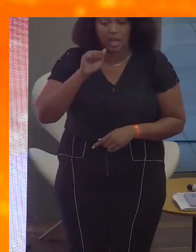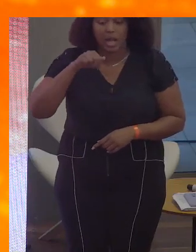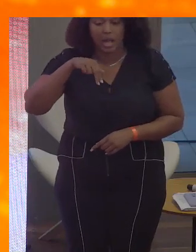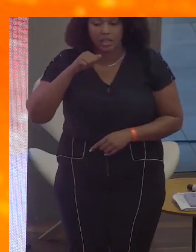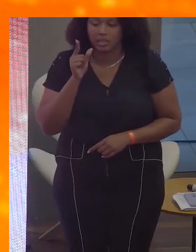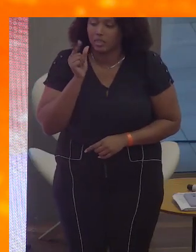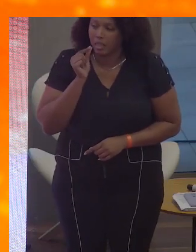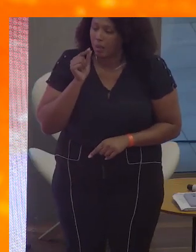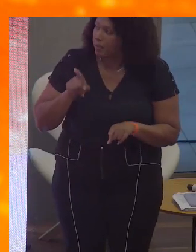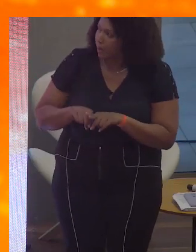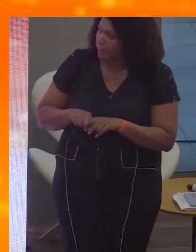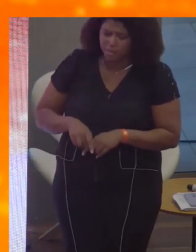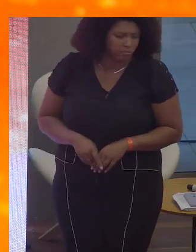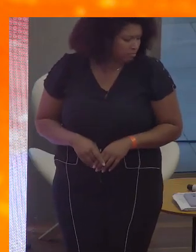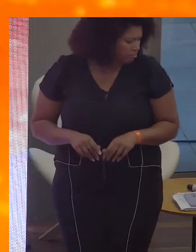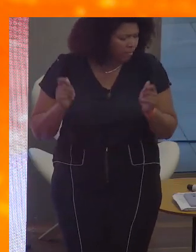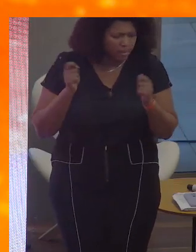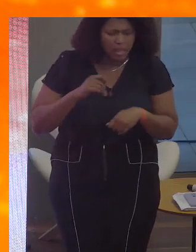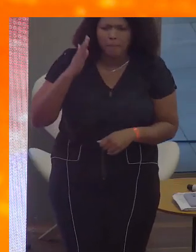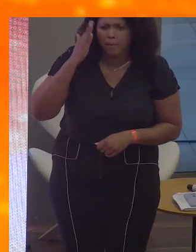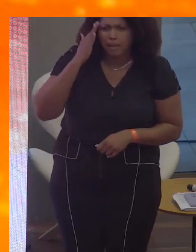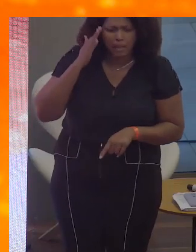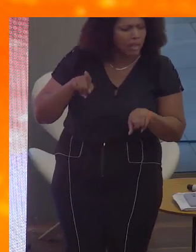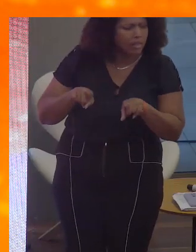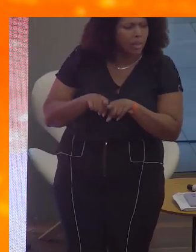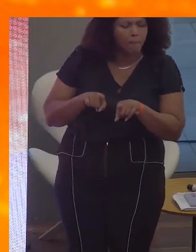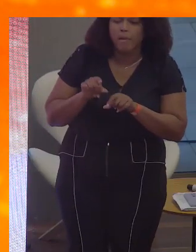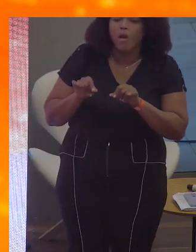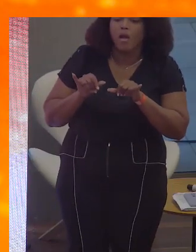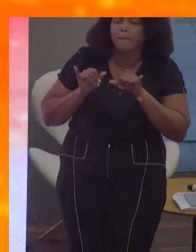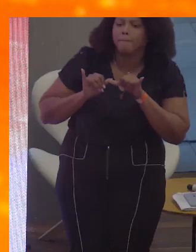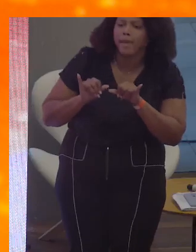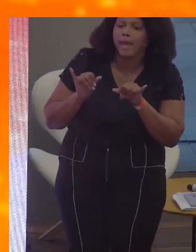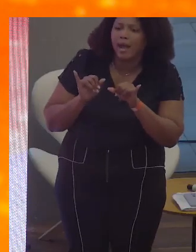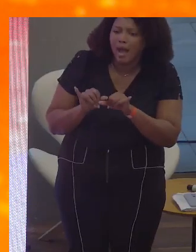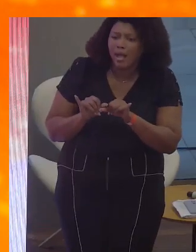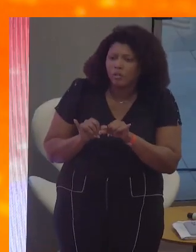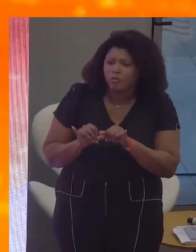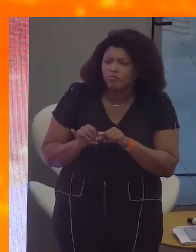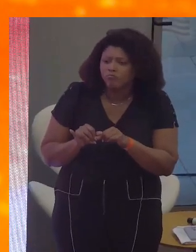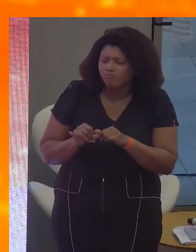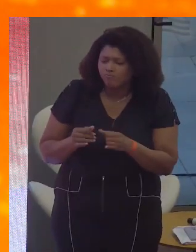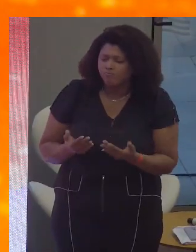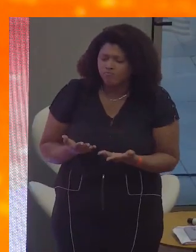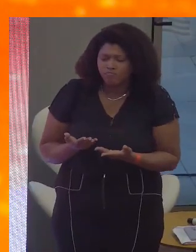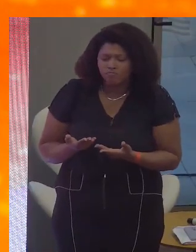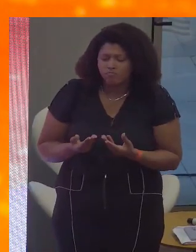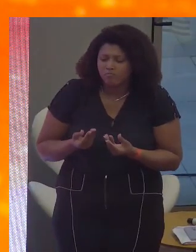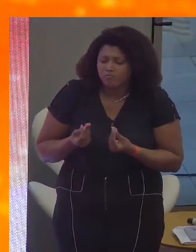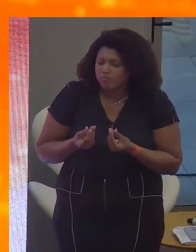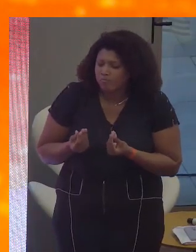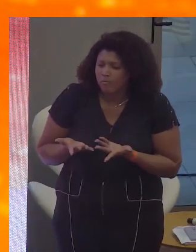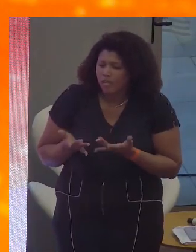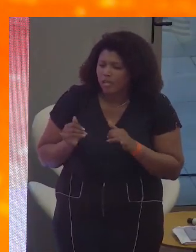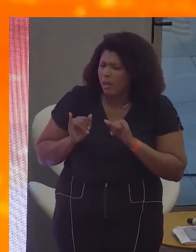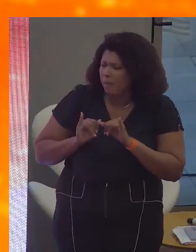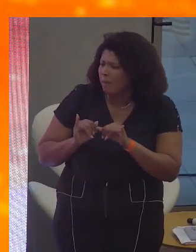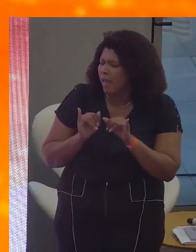Então, é entender também que o mercado, gente, ele está ávido. O mercado